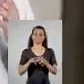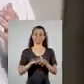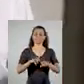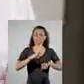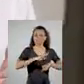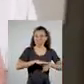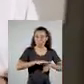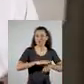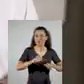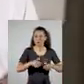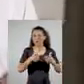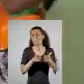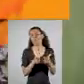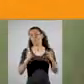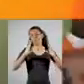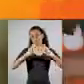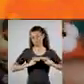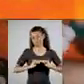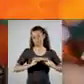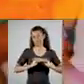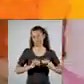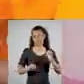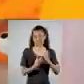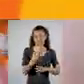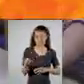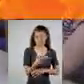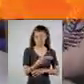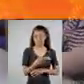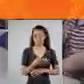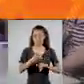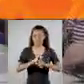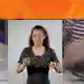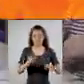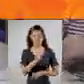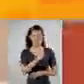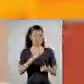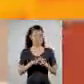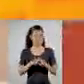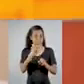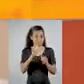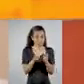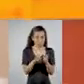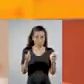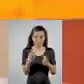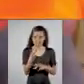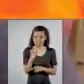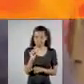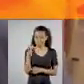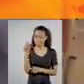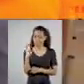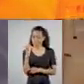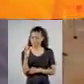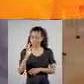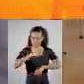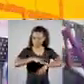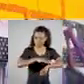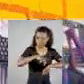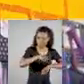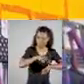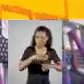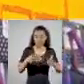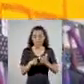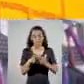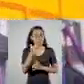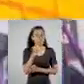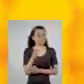creches e horário estendido à noite. Além de criar novas vagas, Melo vai estender o horário de pelo menos 20 creches até as